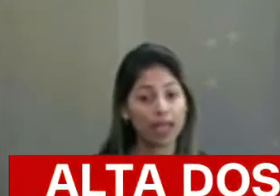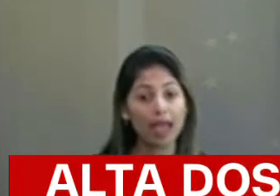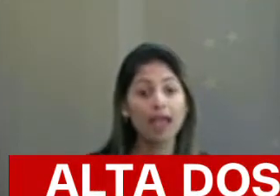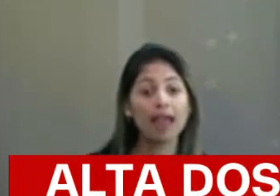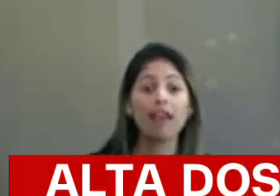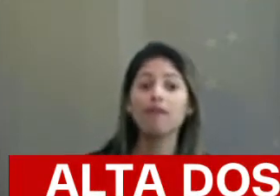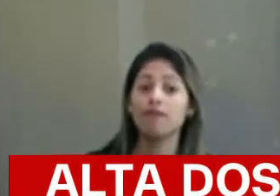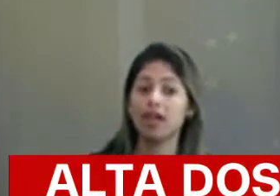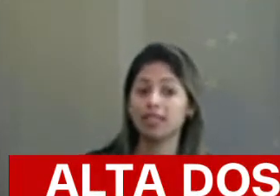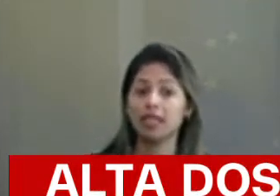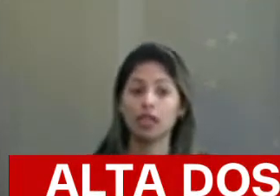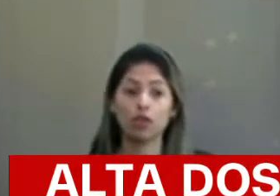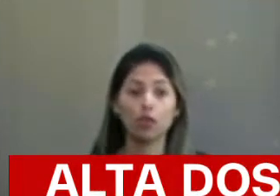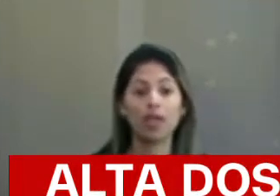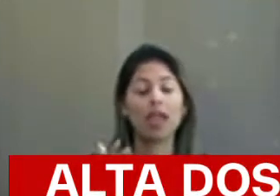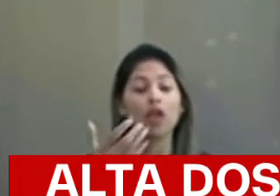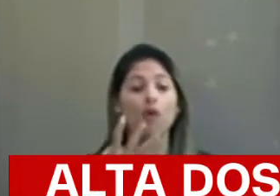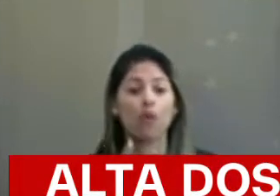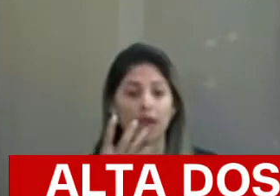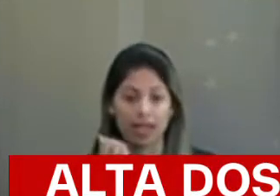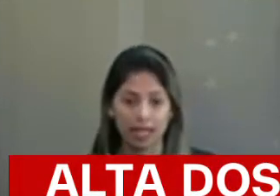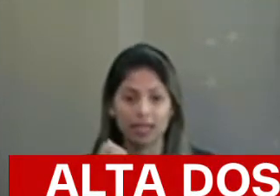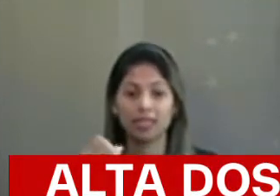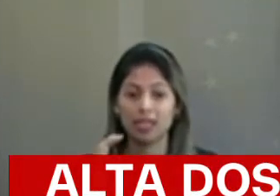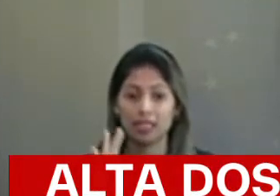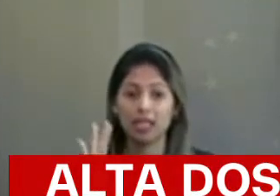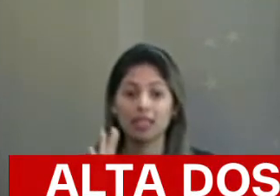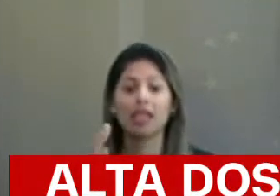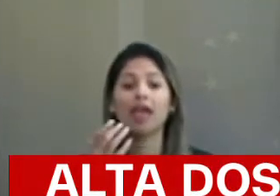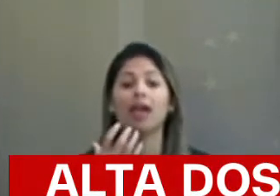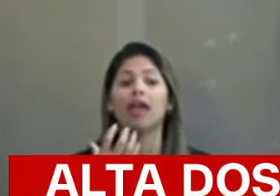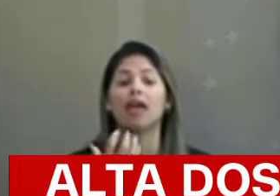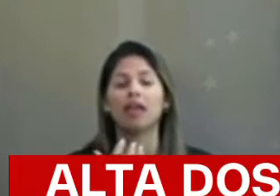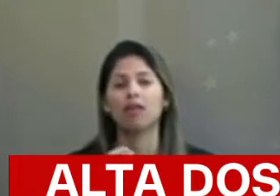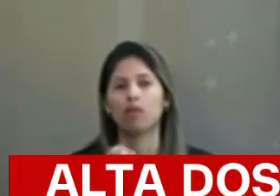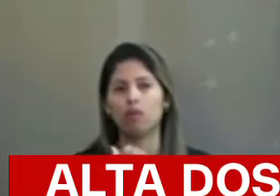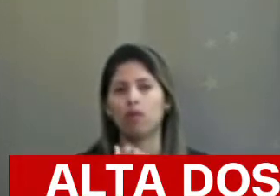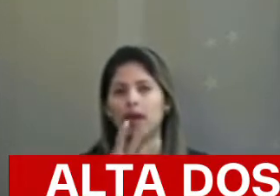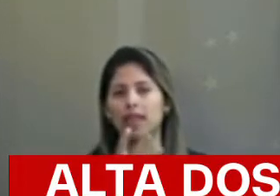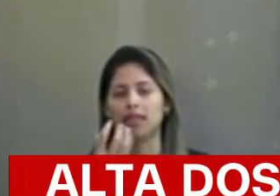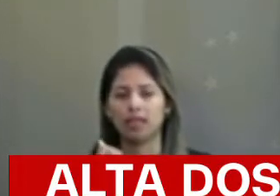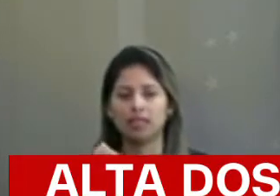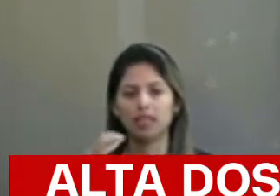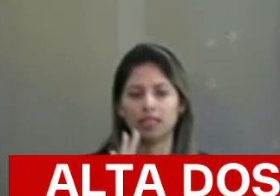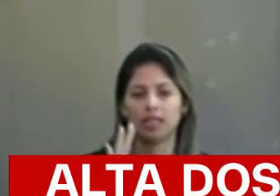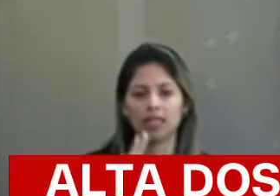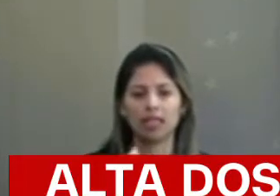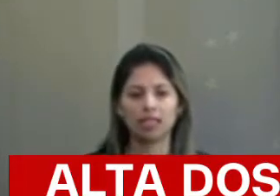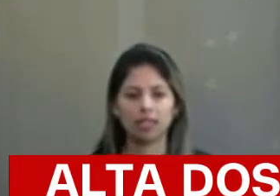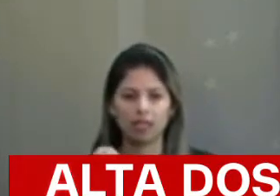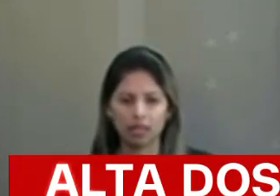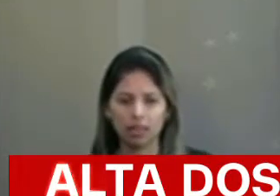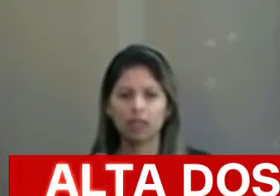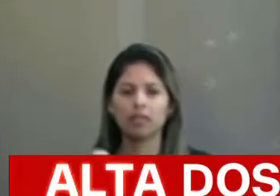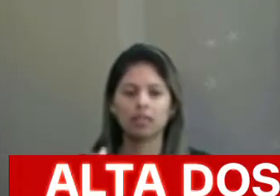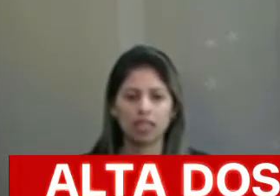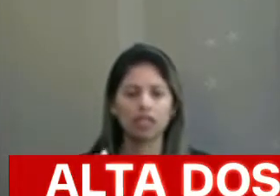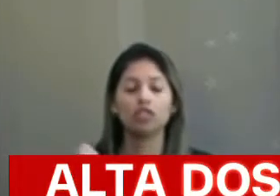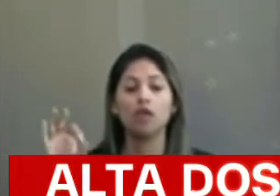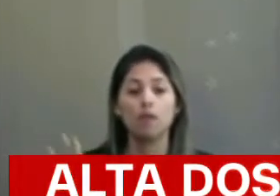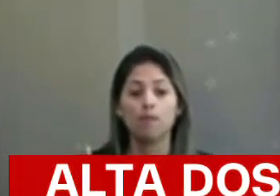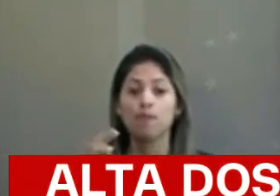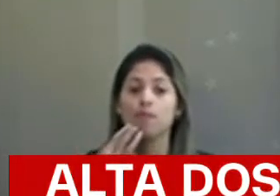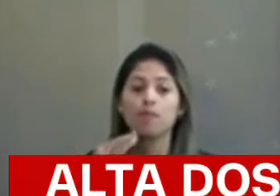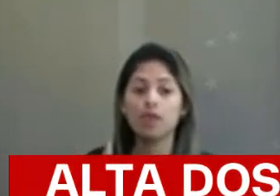entre 46 e 53 bilhões. Então, a primeira constatação é que as projeções de perdas, elas